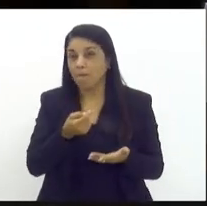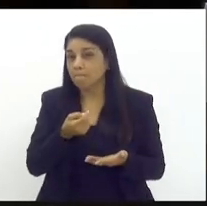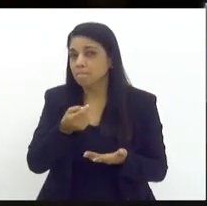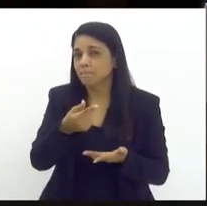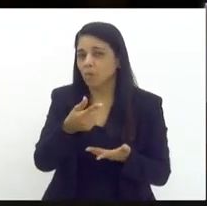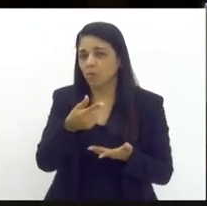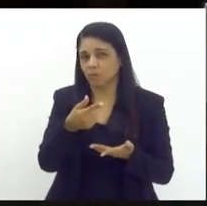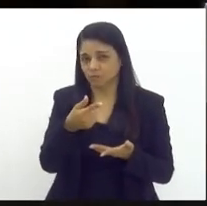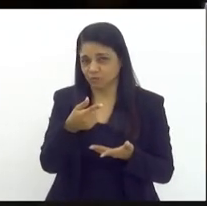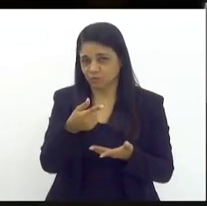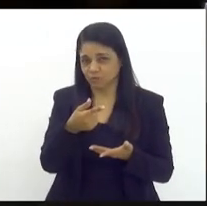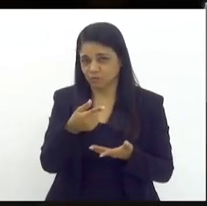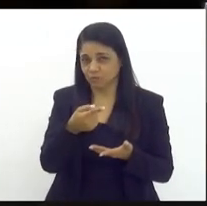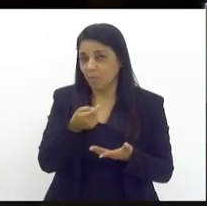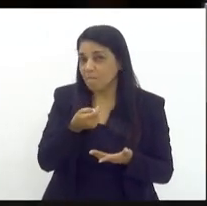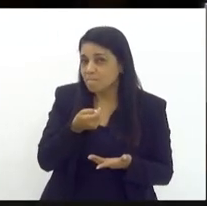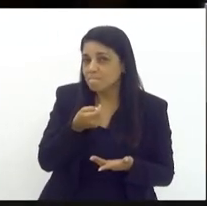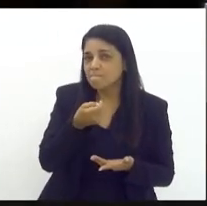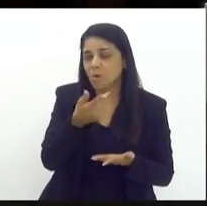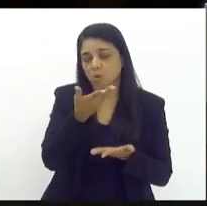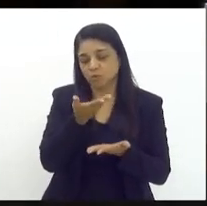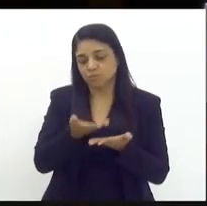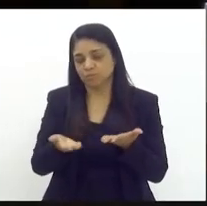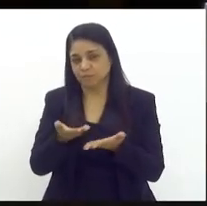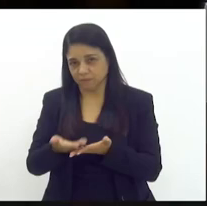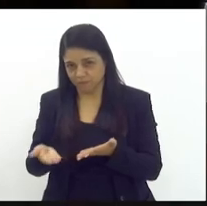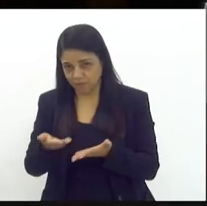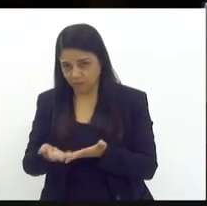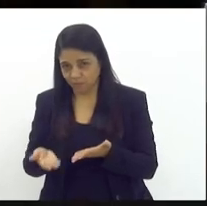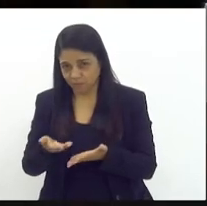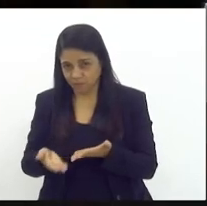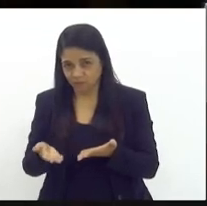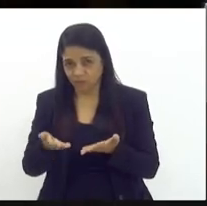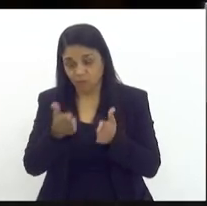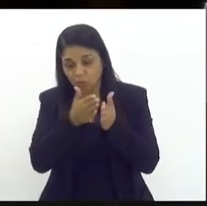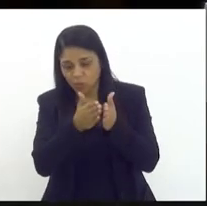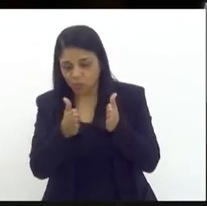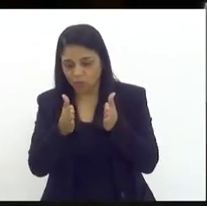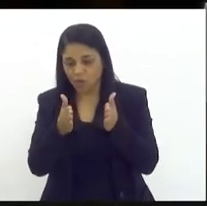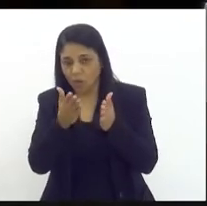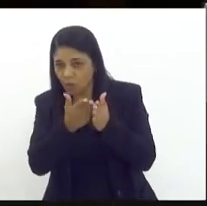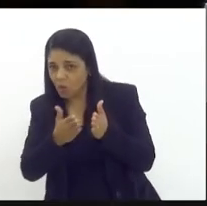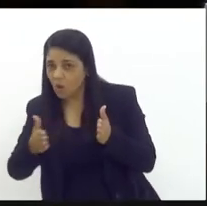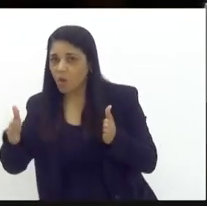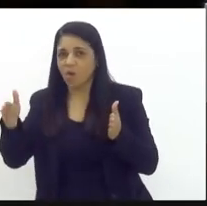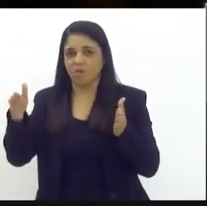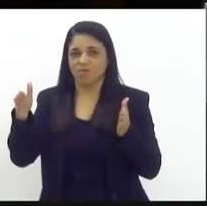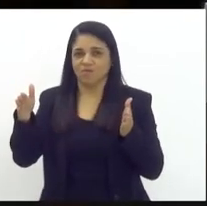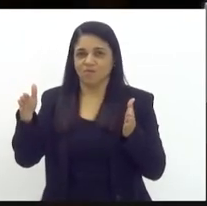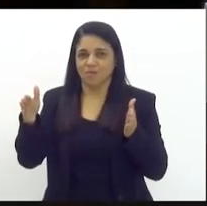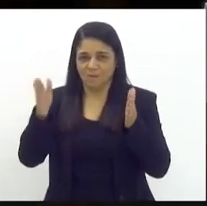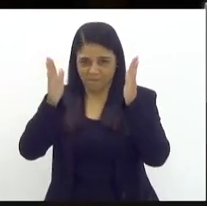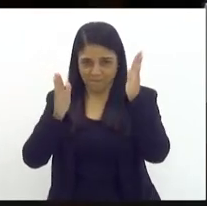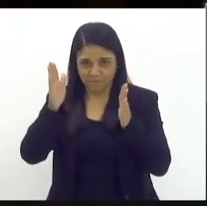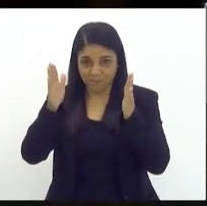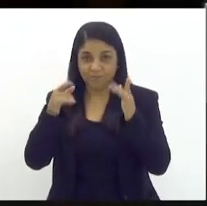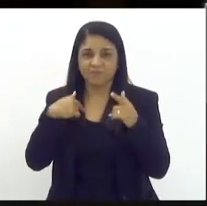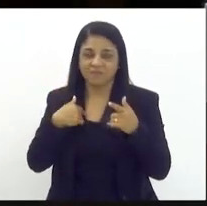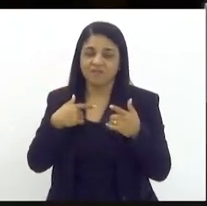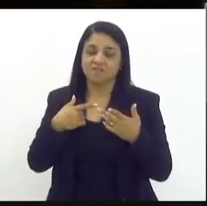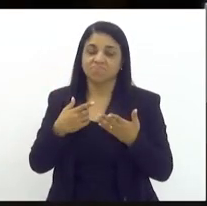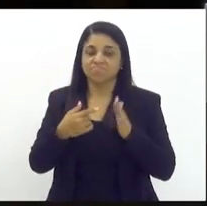absolutos quer dizer pouquíssimos perdedores absolutos no longo e no Médio prazo e uma queda expressiva da desigualdade